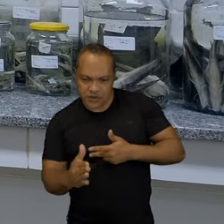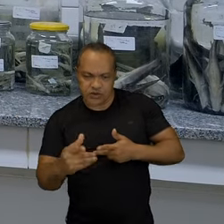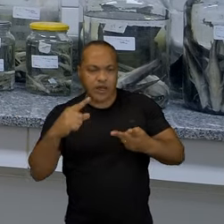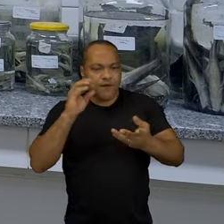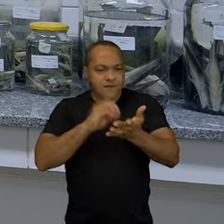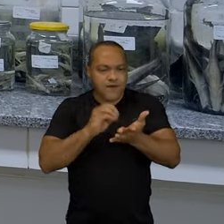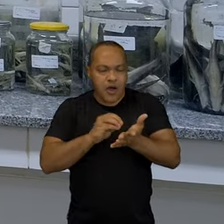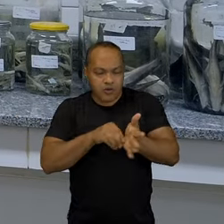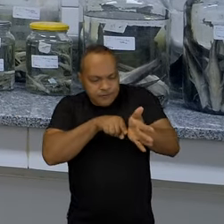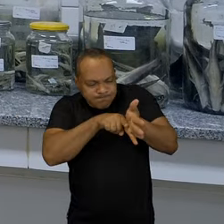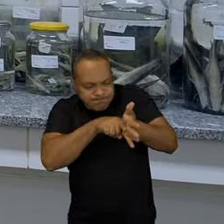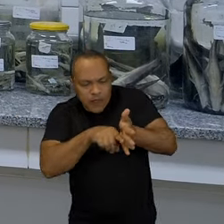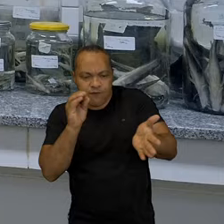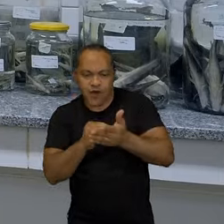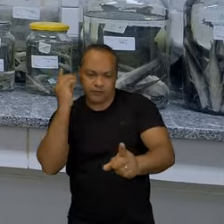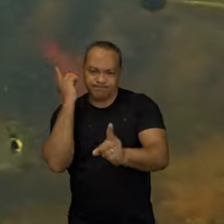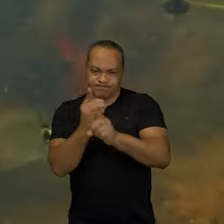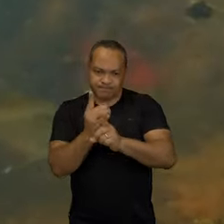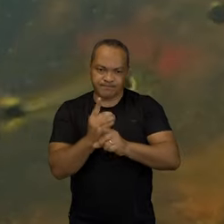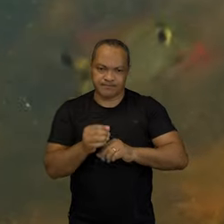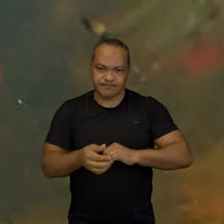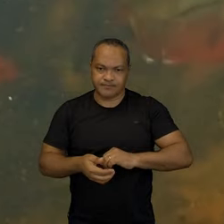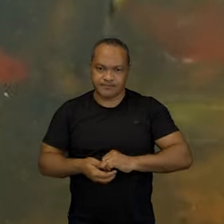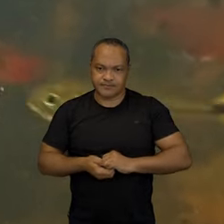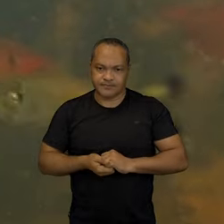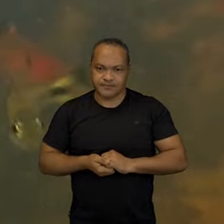Sul ainda estão para serem descobertas.